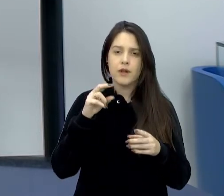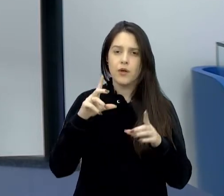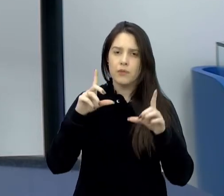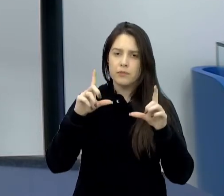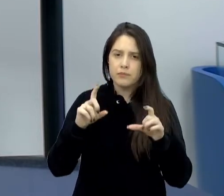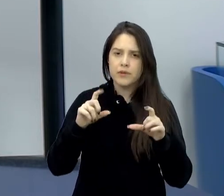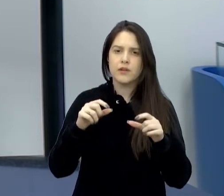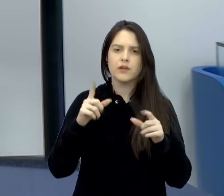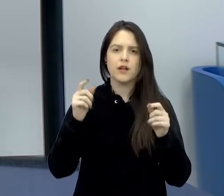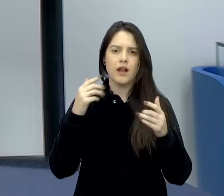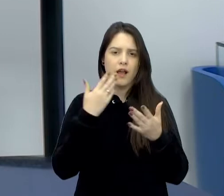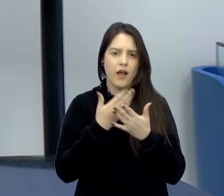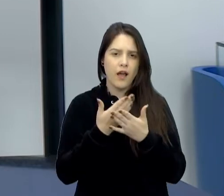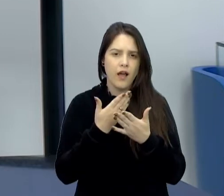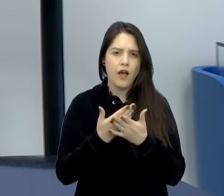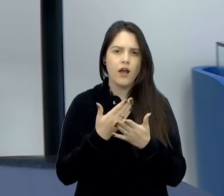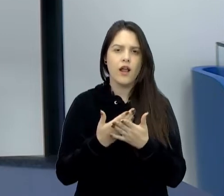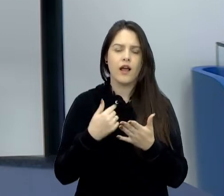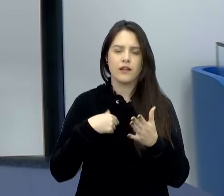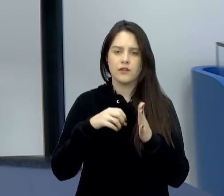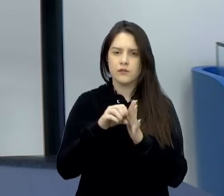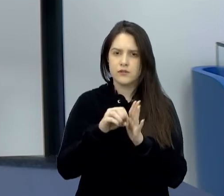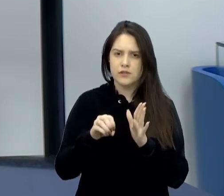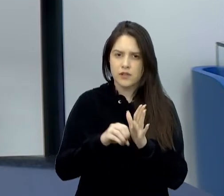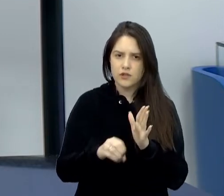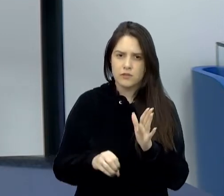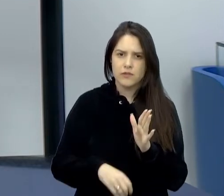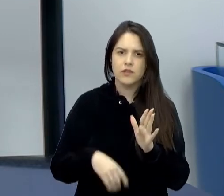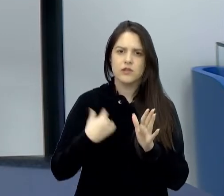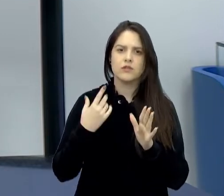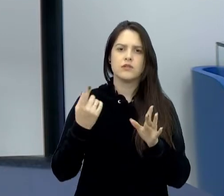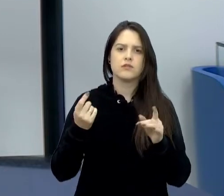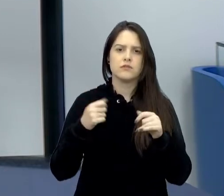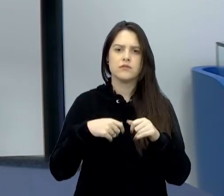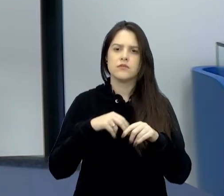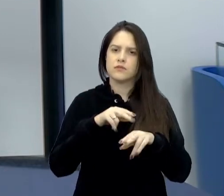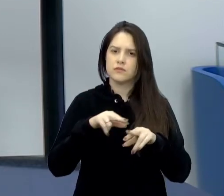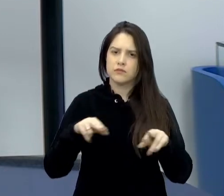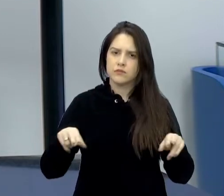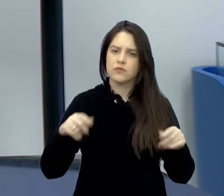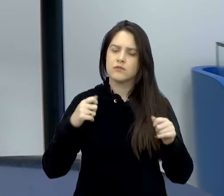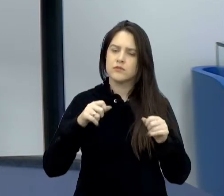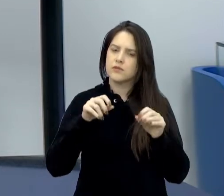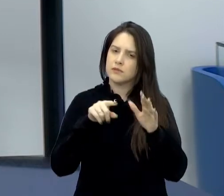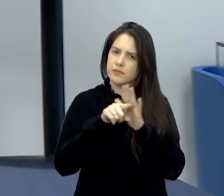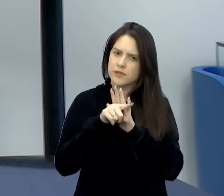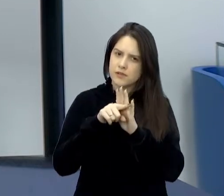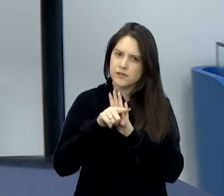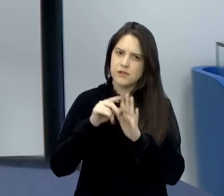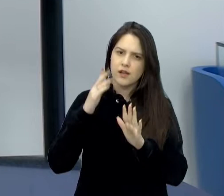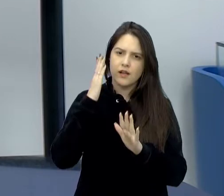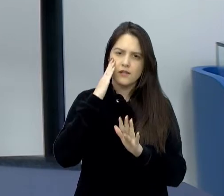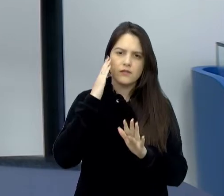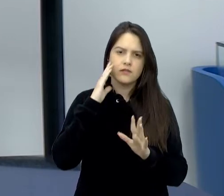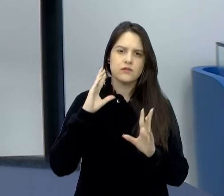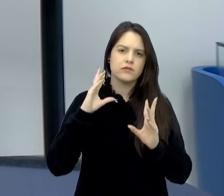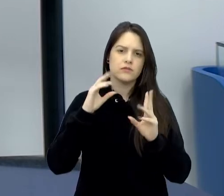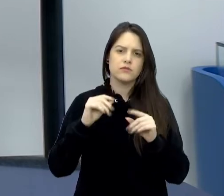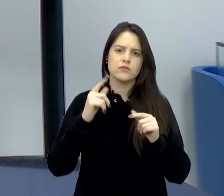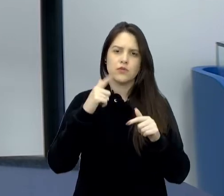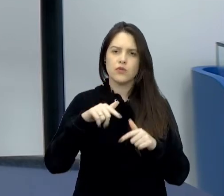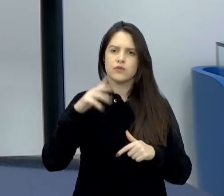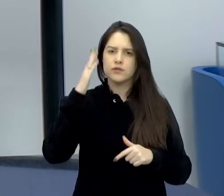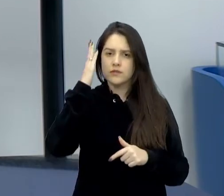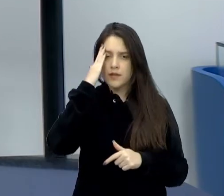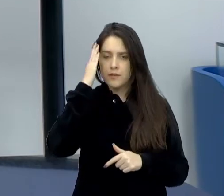rede social ou até para o centro de mídias, mas acho que deu para englobar tudo o que vocês precisavam saber aí para fazer um orçamento,